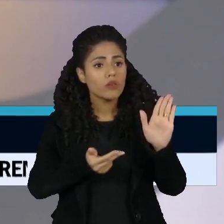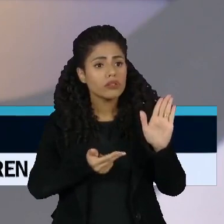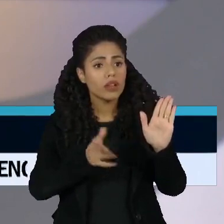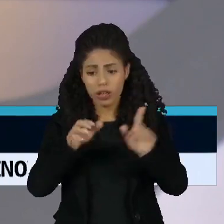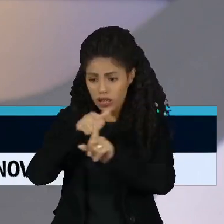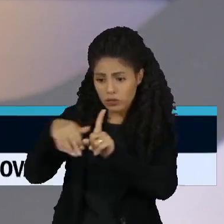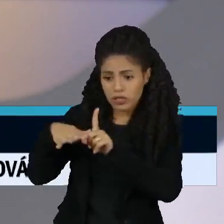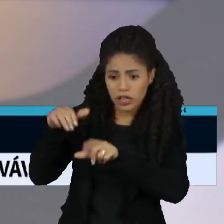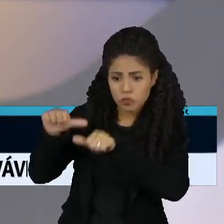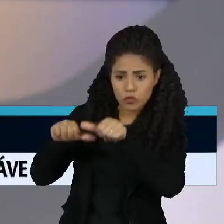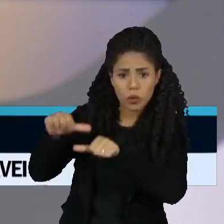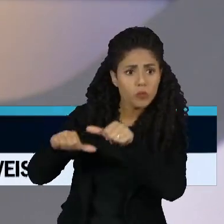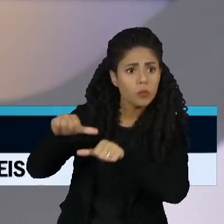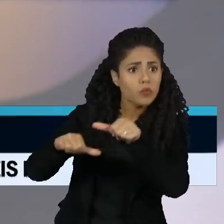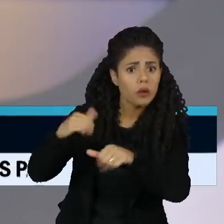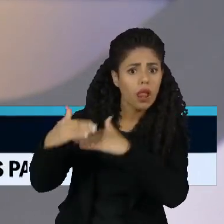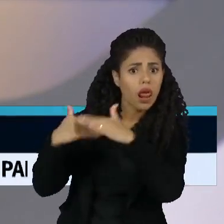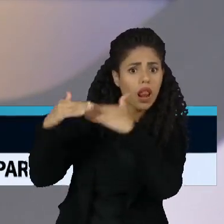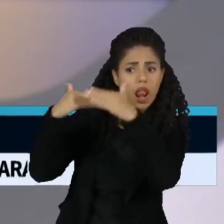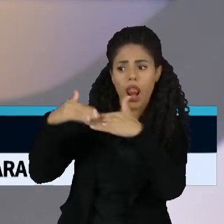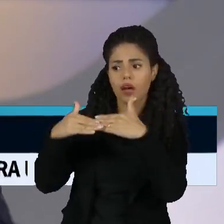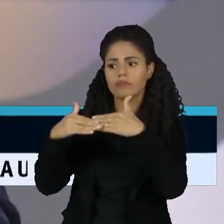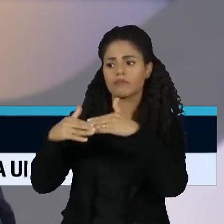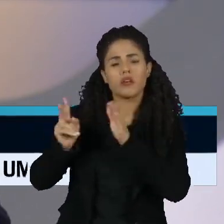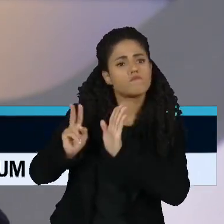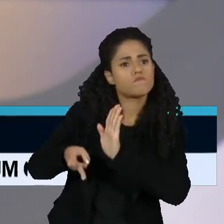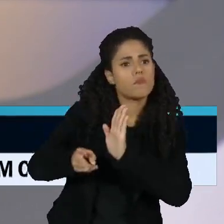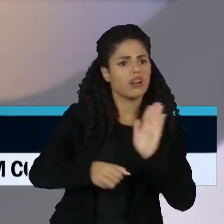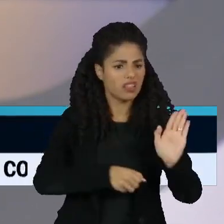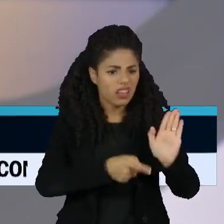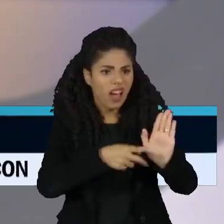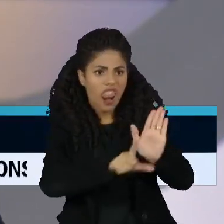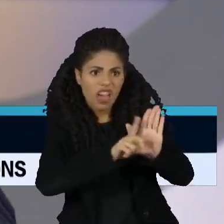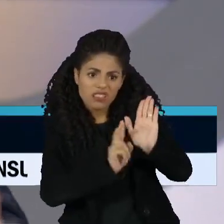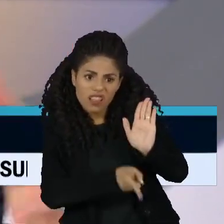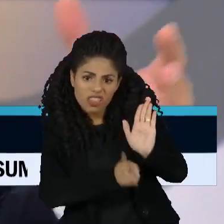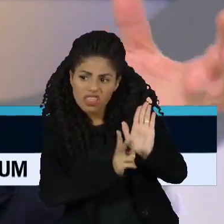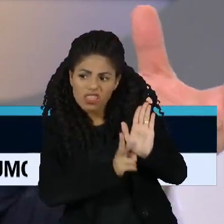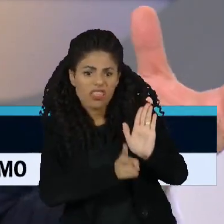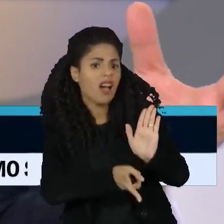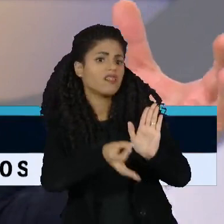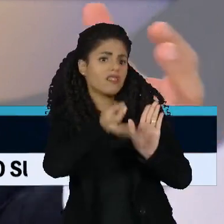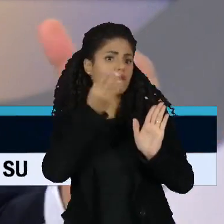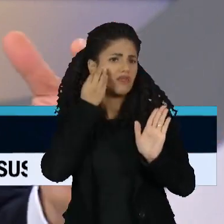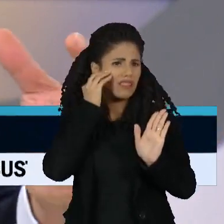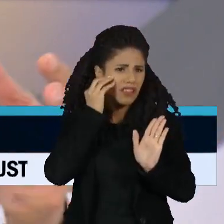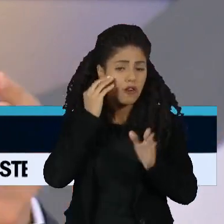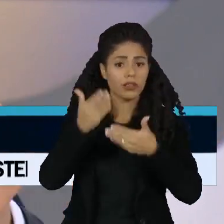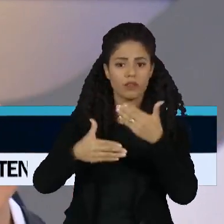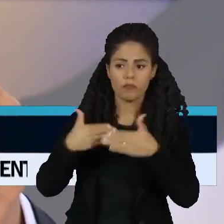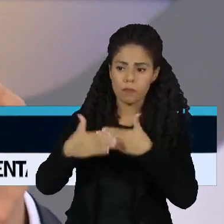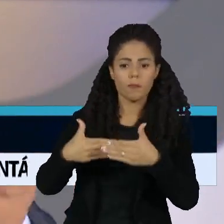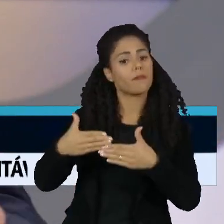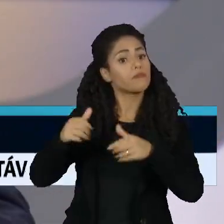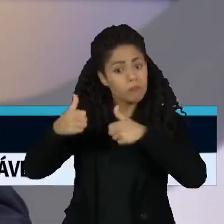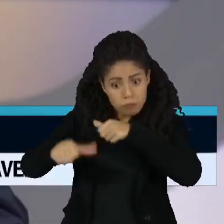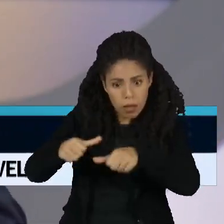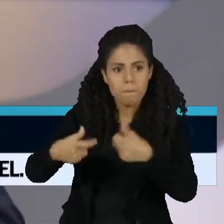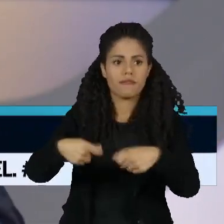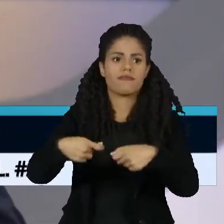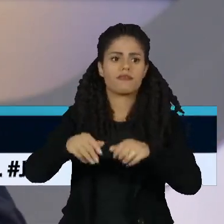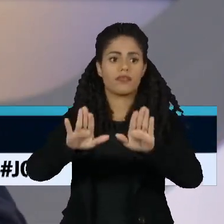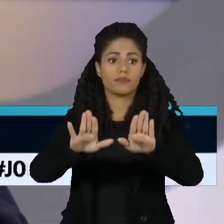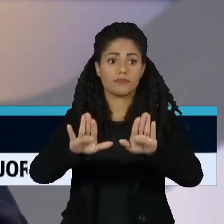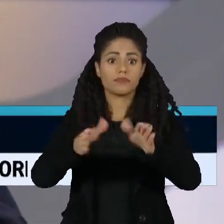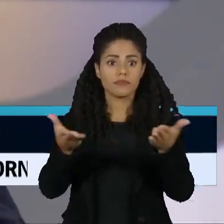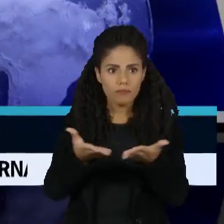as decisões dos tribunais, porque os tribunais têm que julgar as questões fáticas, dinâmicas, diante de uma lei estática e eles começam a adaptar. Então, nessa questão